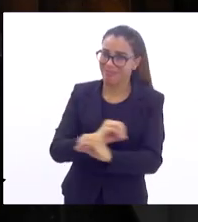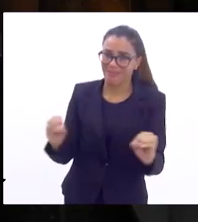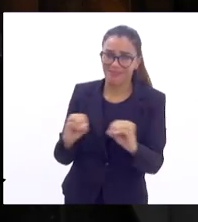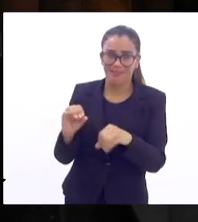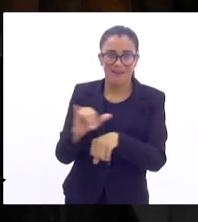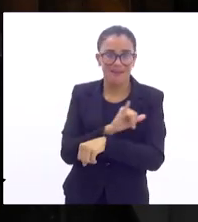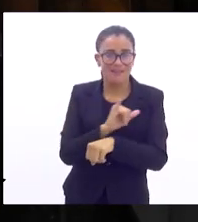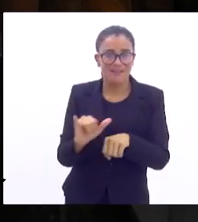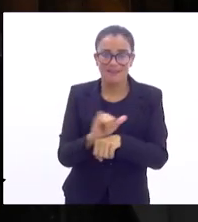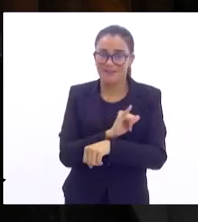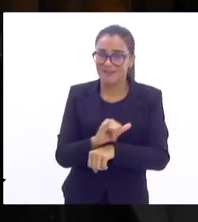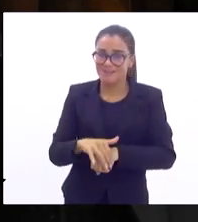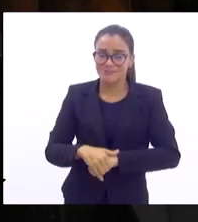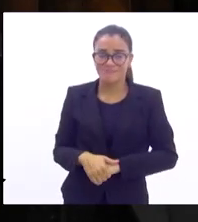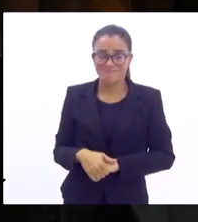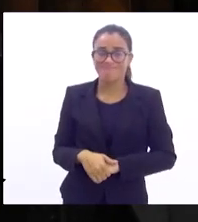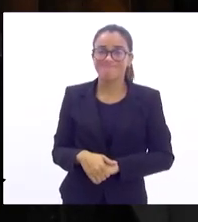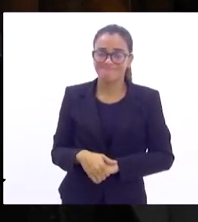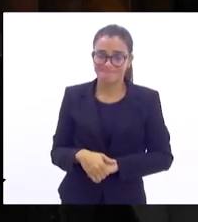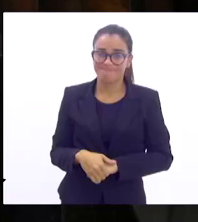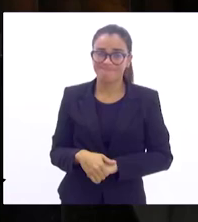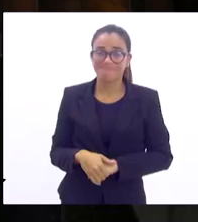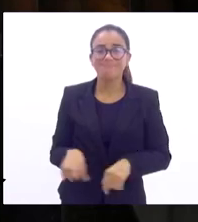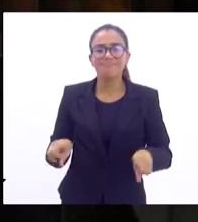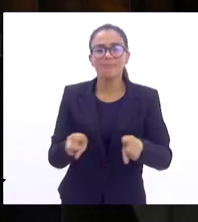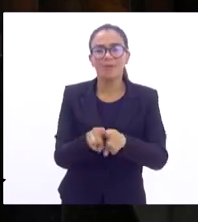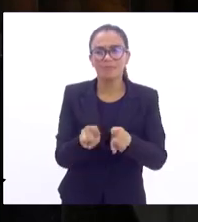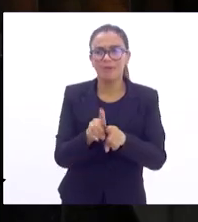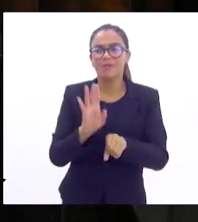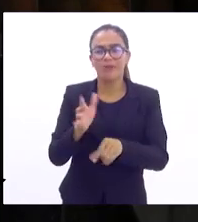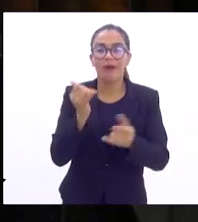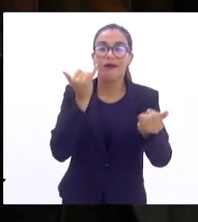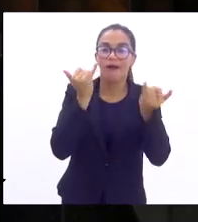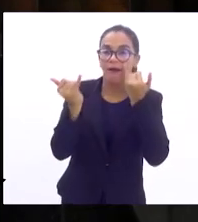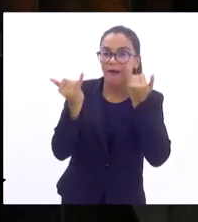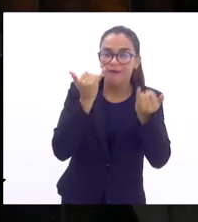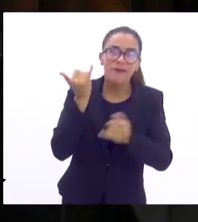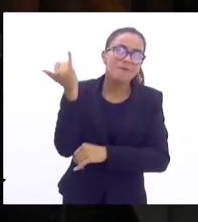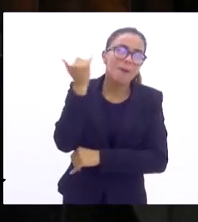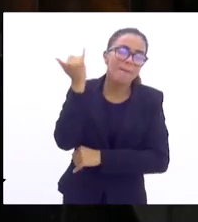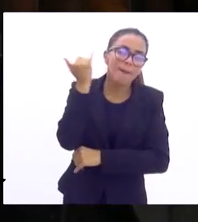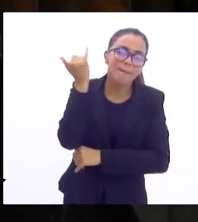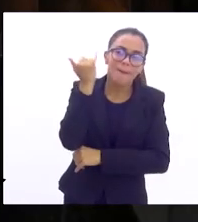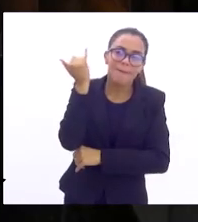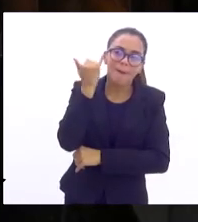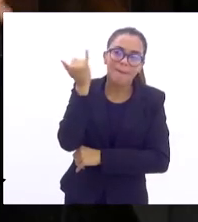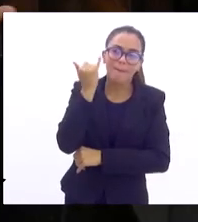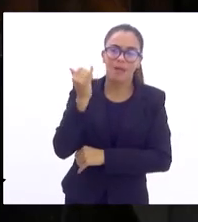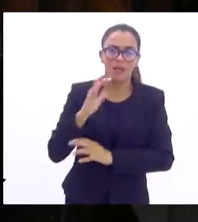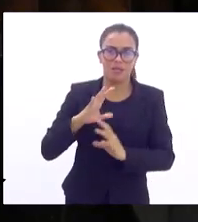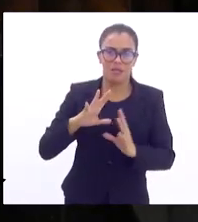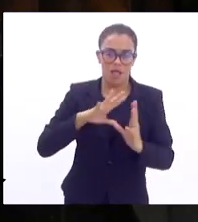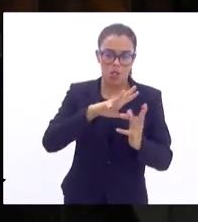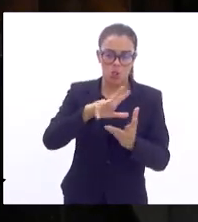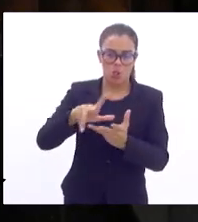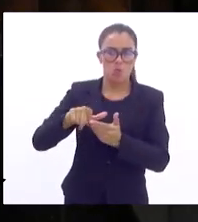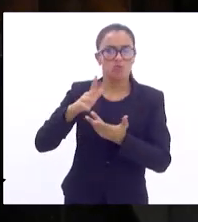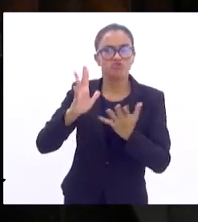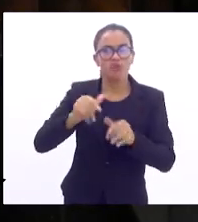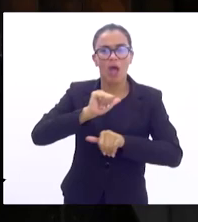estratégico também já ouvi assim alguém dizer no mundo em